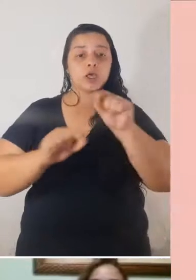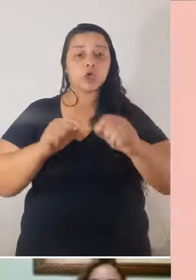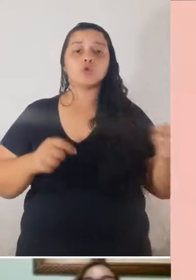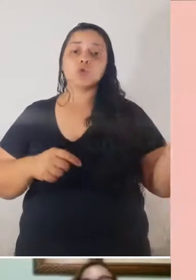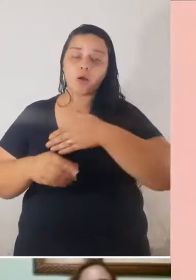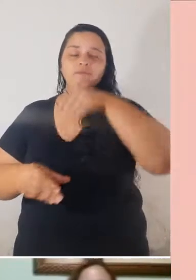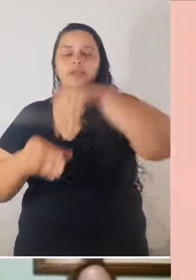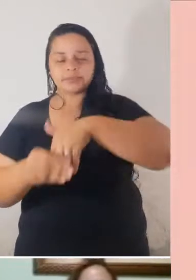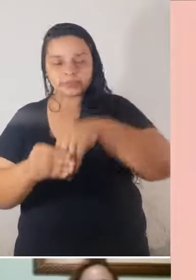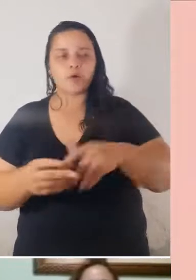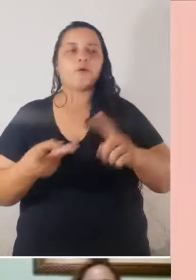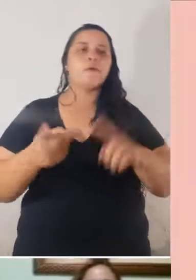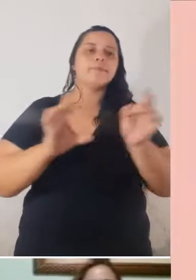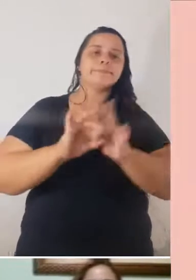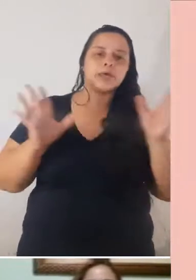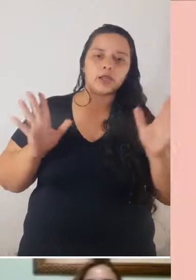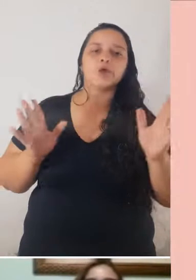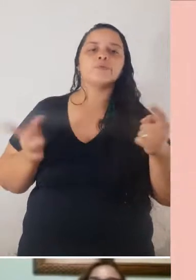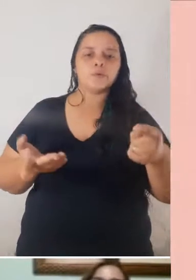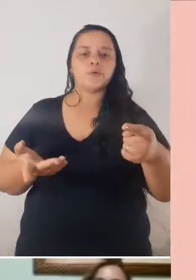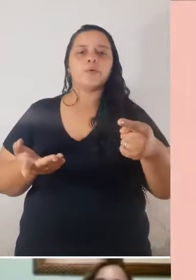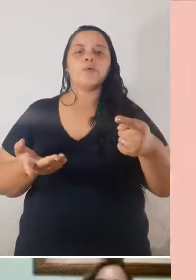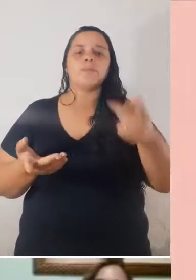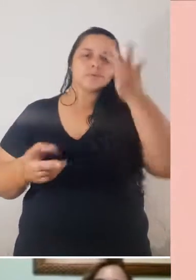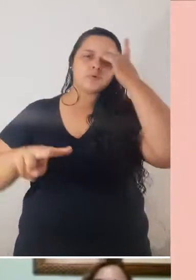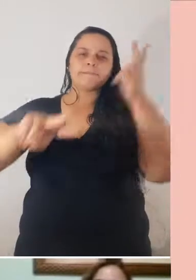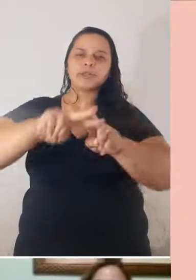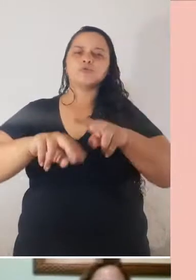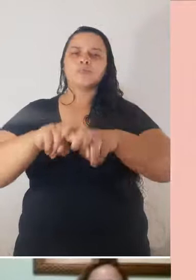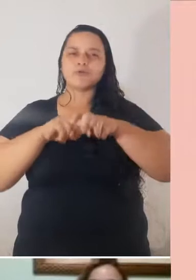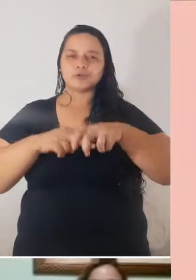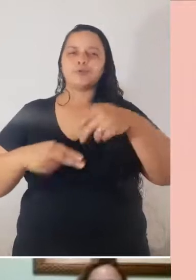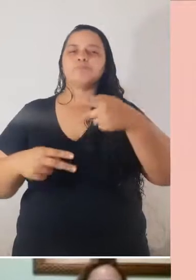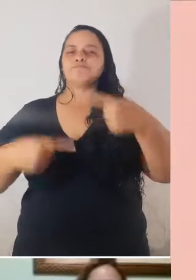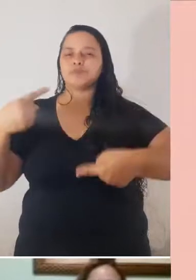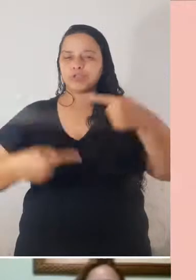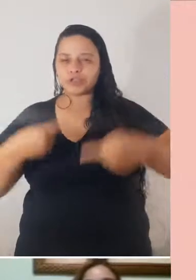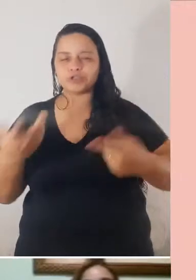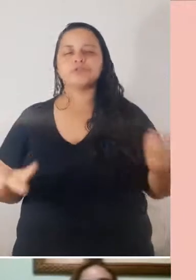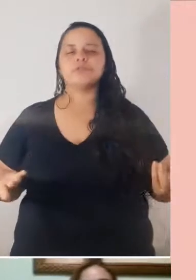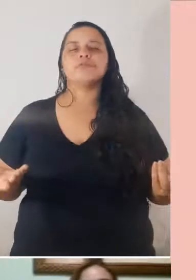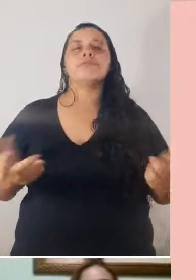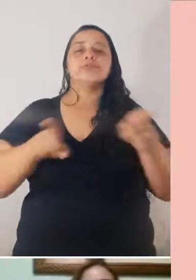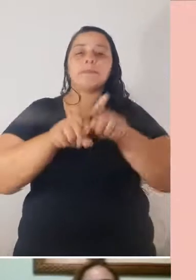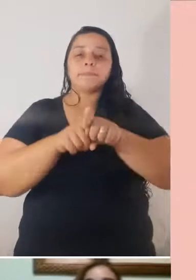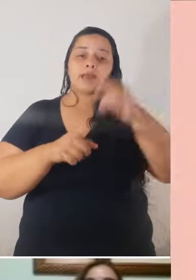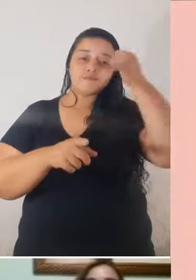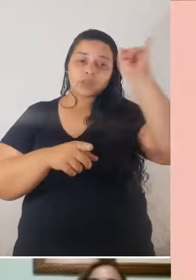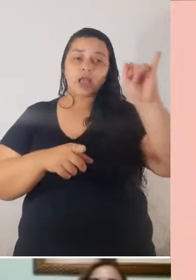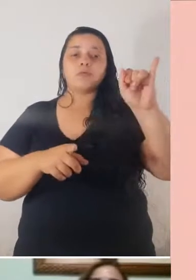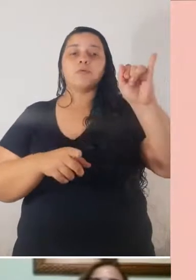presos políticos, permitindo a criação de partidos políticos e suspendendo a censura aos meios de comunicação. Nesse